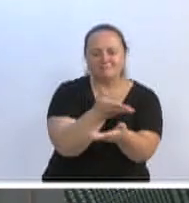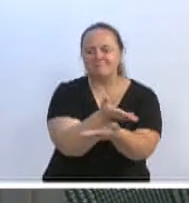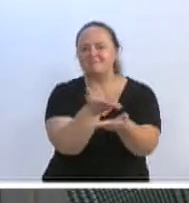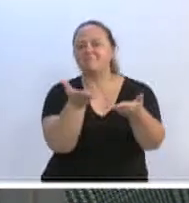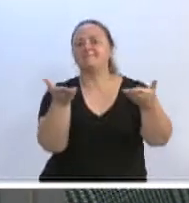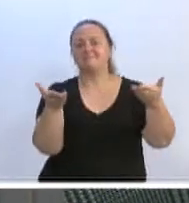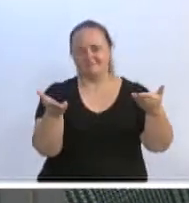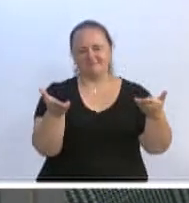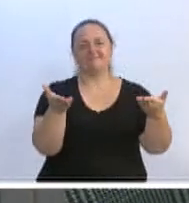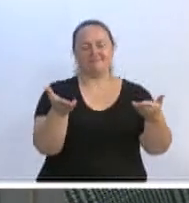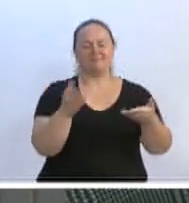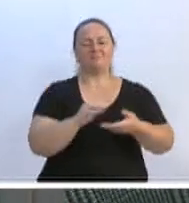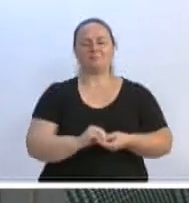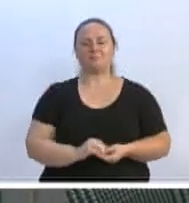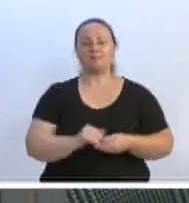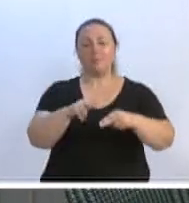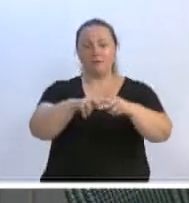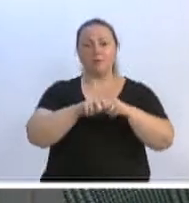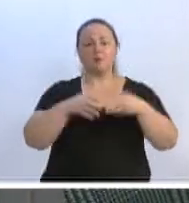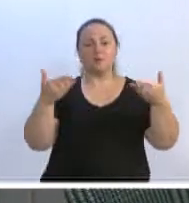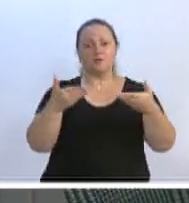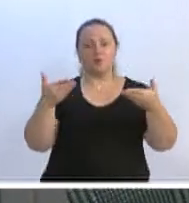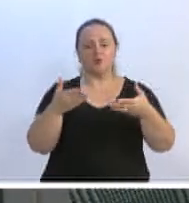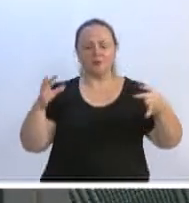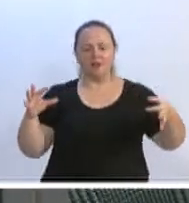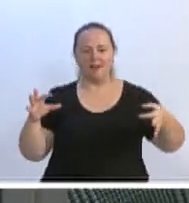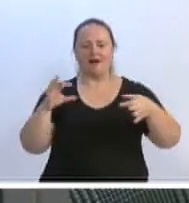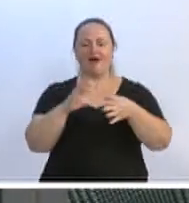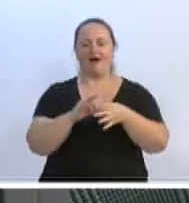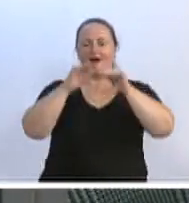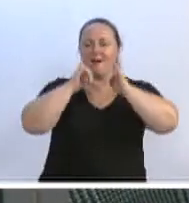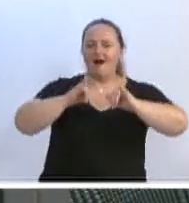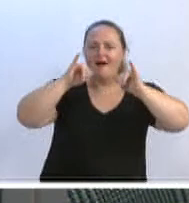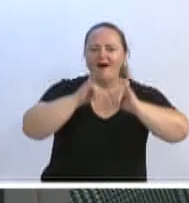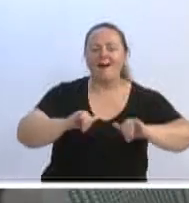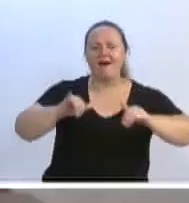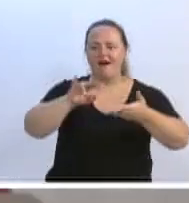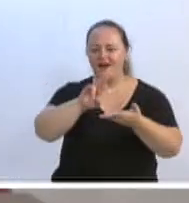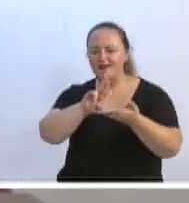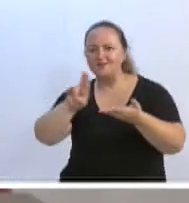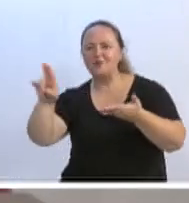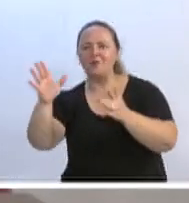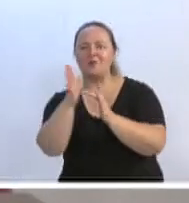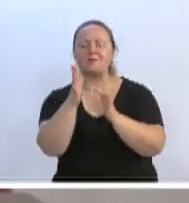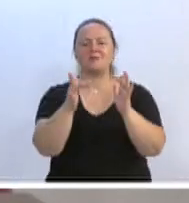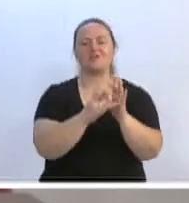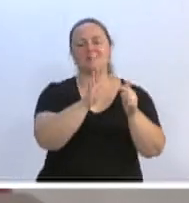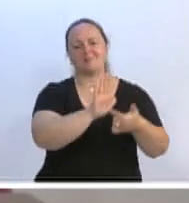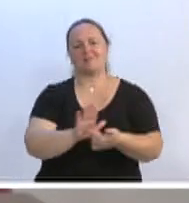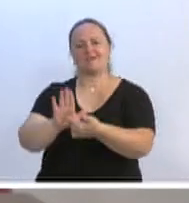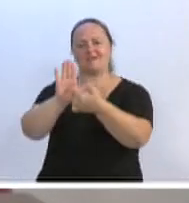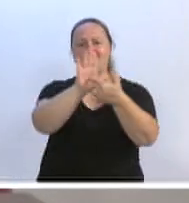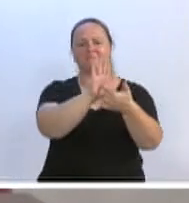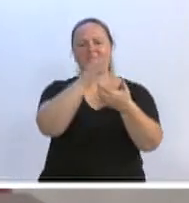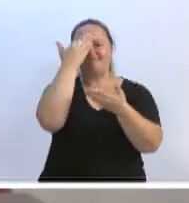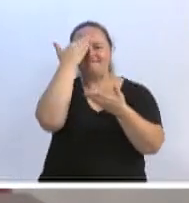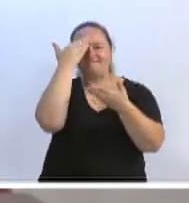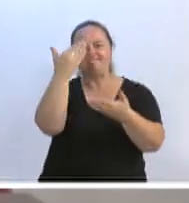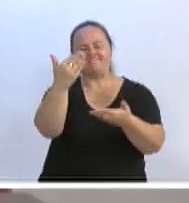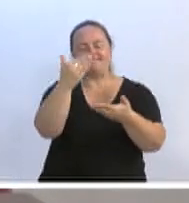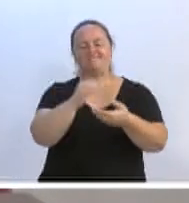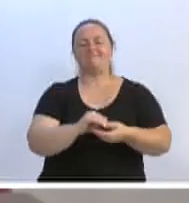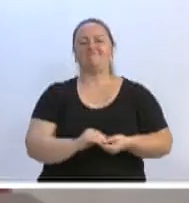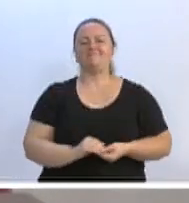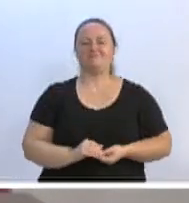Cristo. É ela que se reúne nesta noite para proclamar o nome do nosso Senhor. Muito obrigado. E eu quero